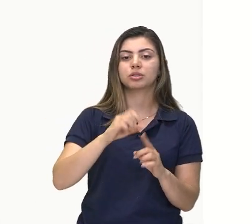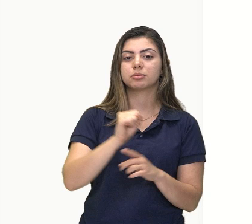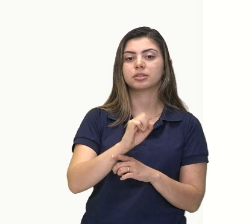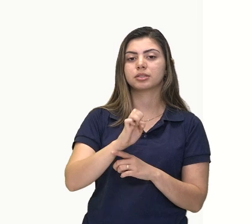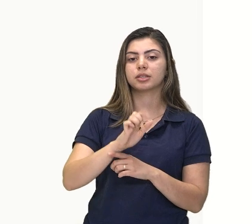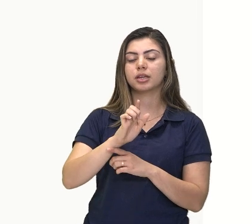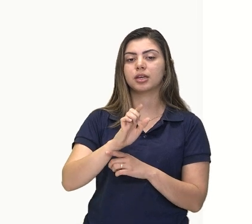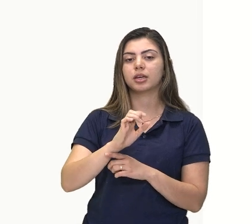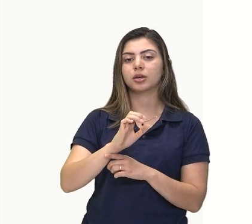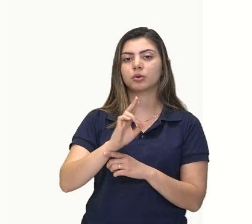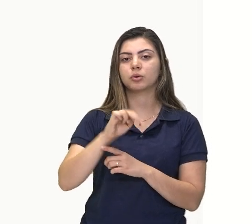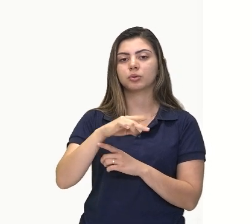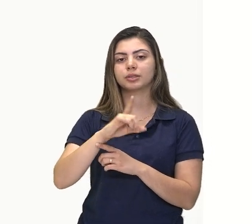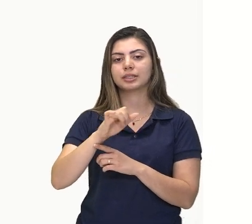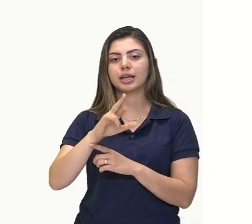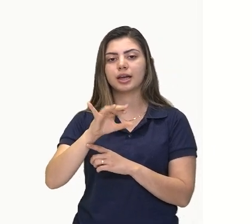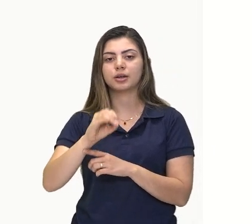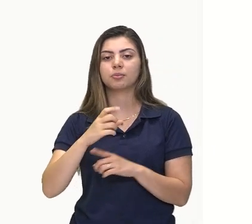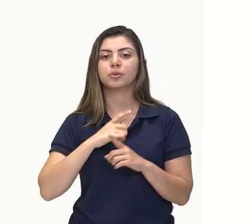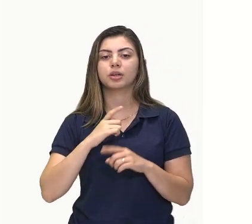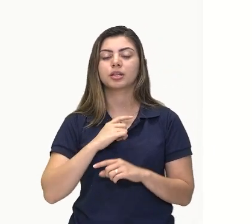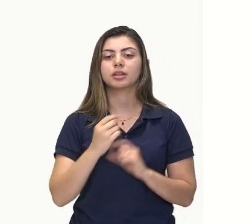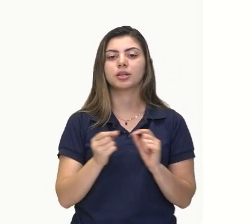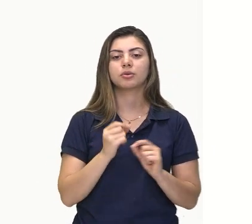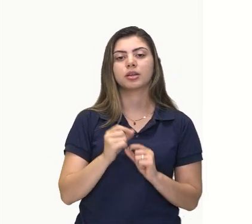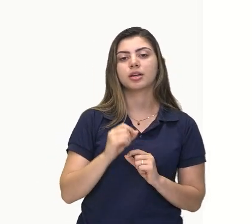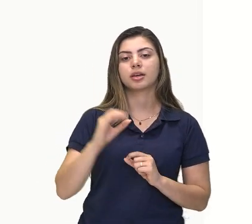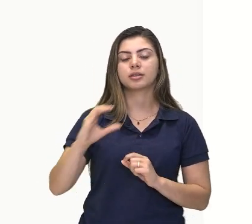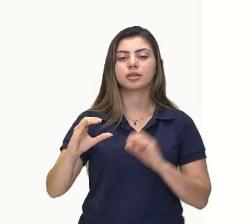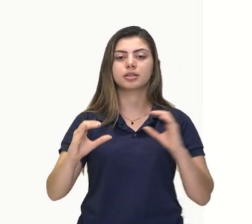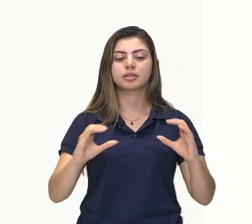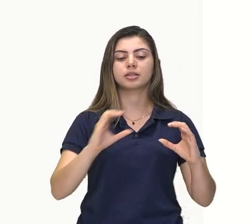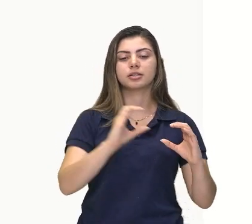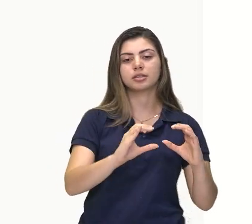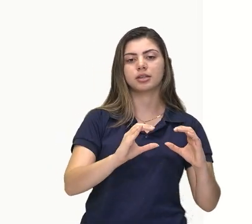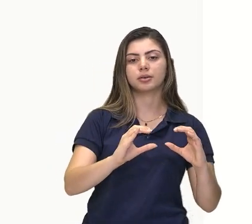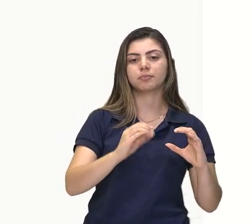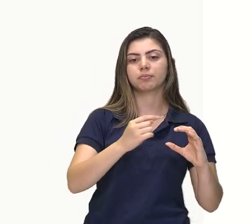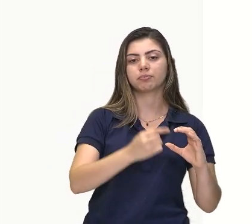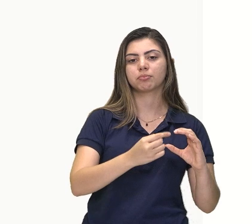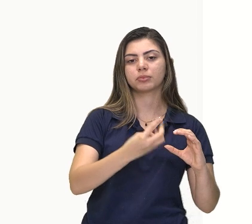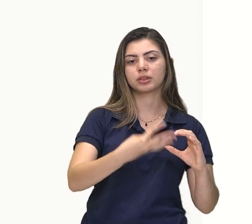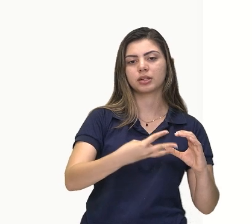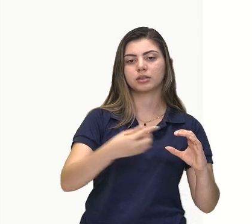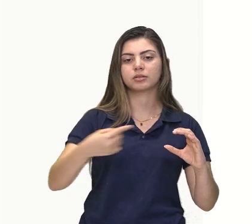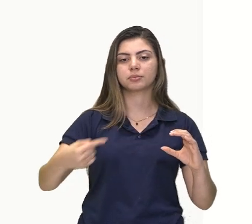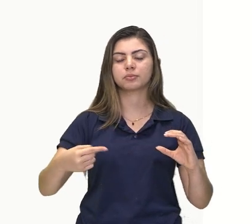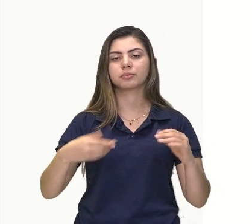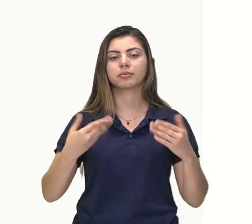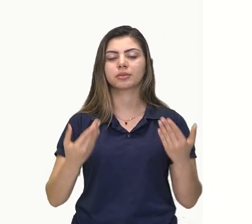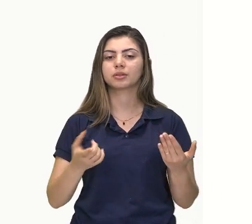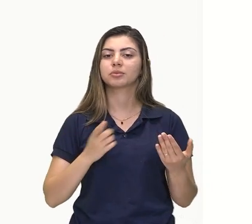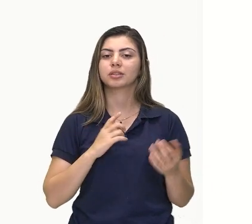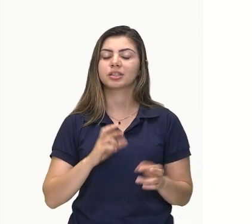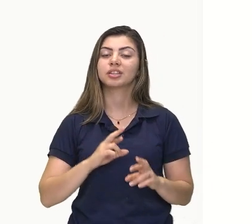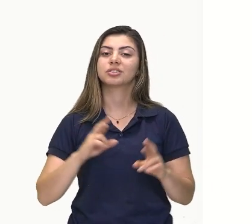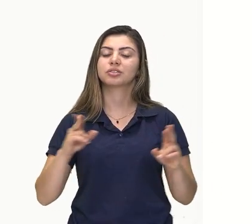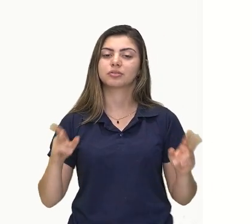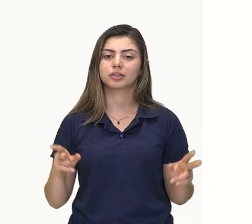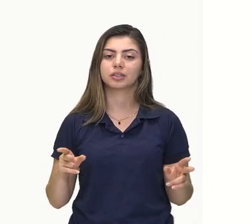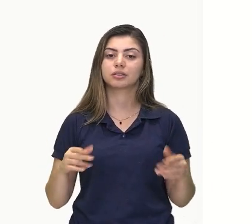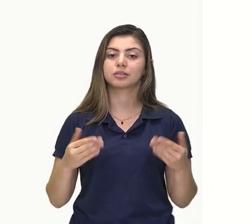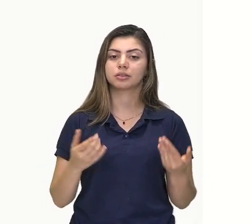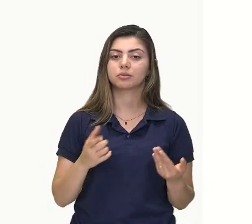ligado a dois carbonos. Então está ligado a um e a outro aqui, tá? Então é essa a diferença entre